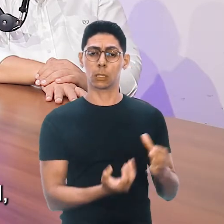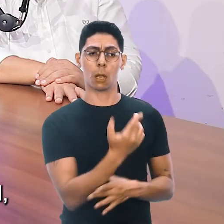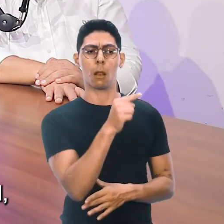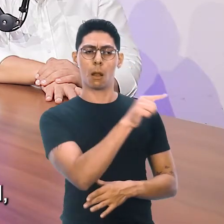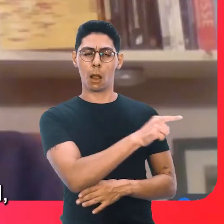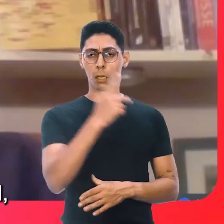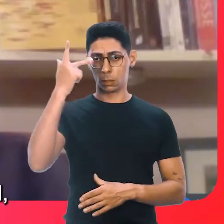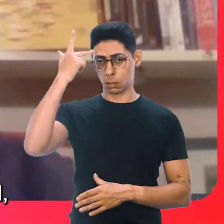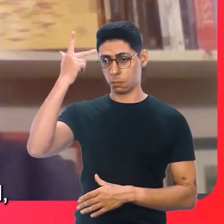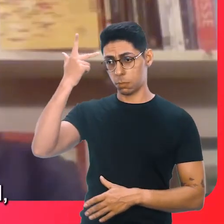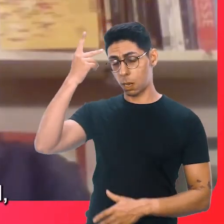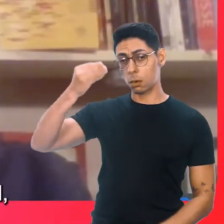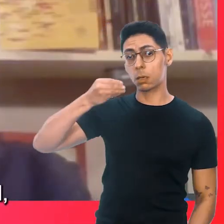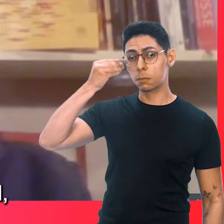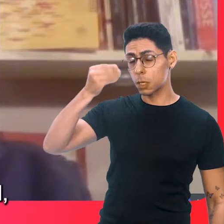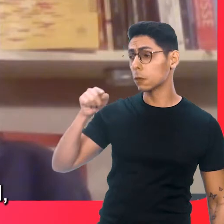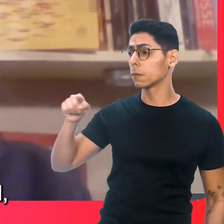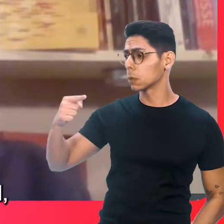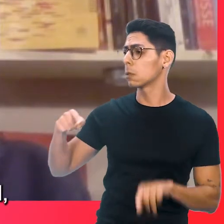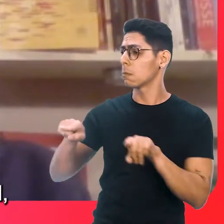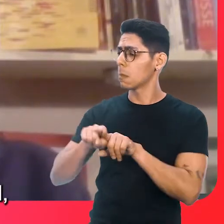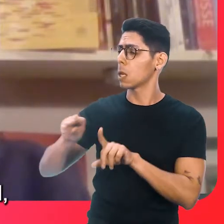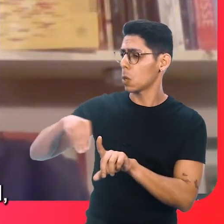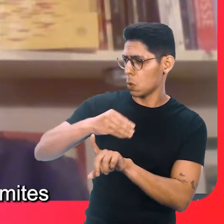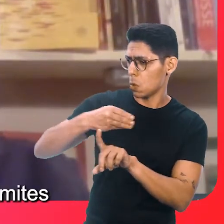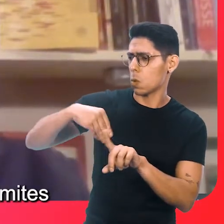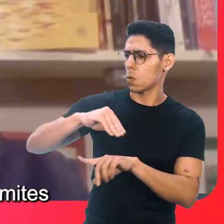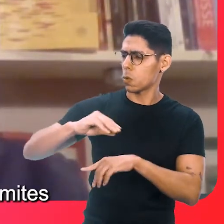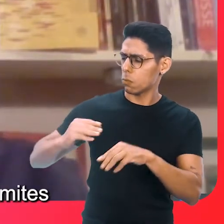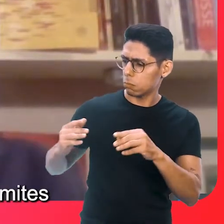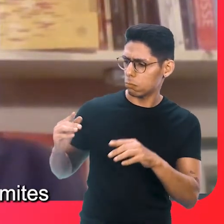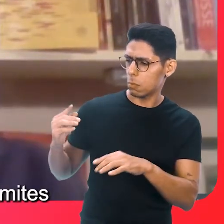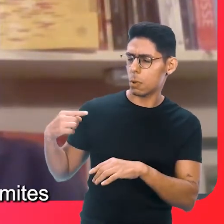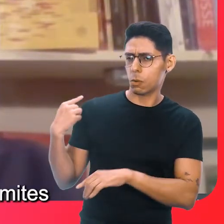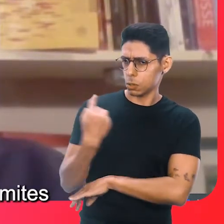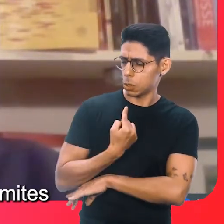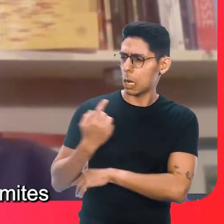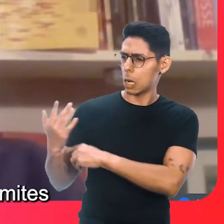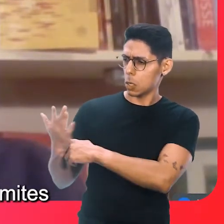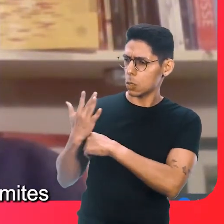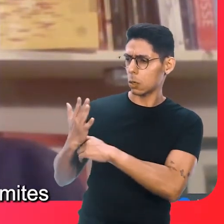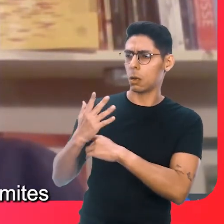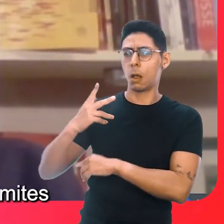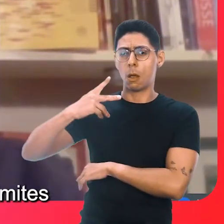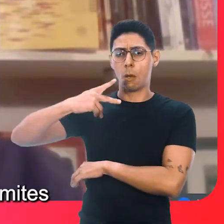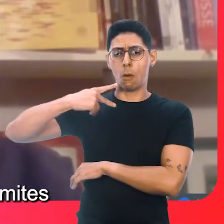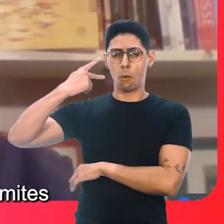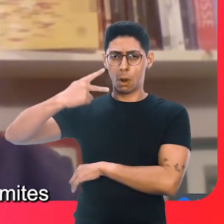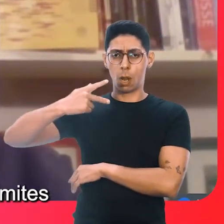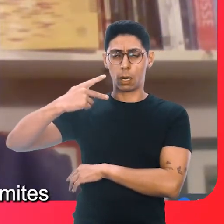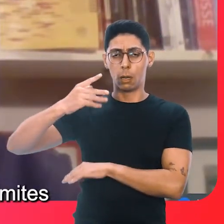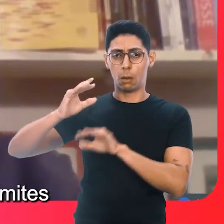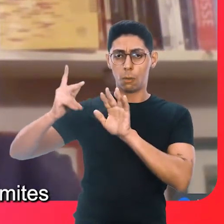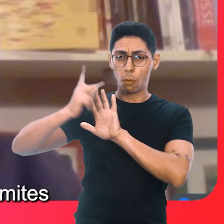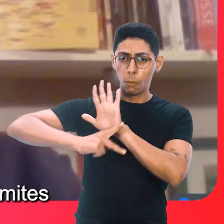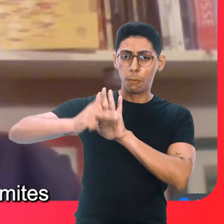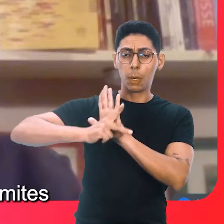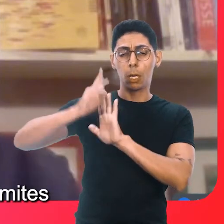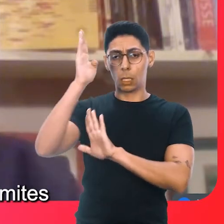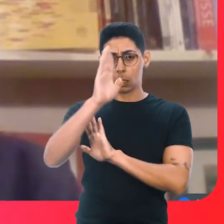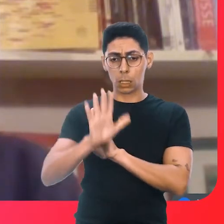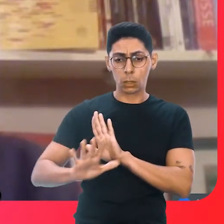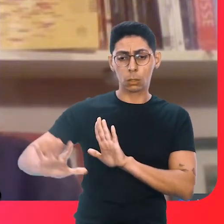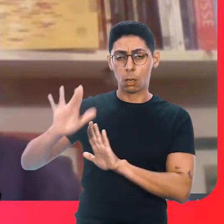foi um dos articuladores em nível nacional, que foi o Plano Nacional dos Direitos da Pessoa com Deficiência, o Viver